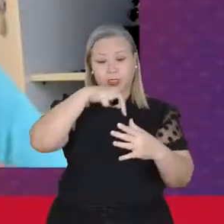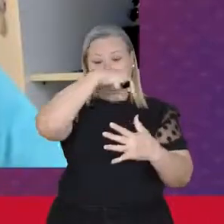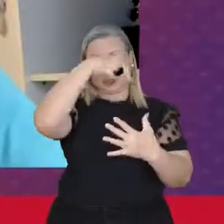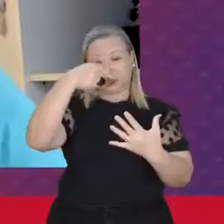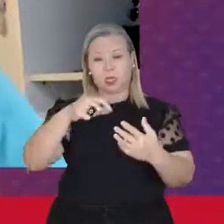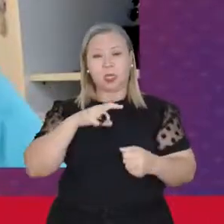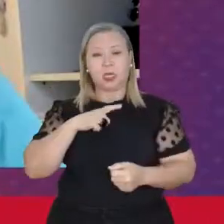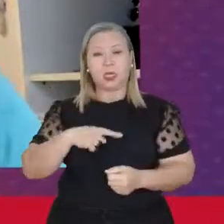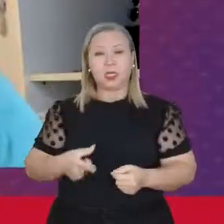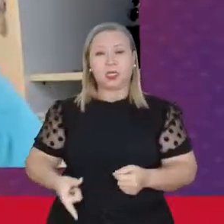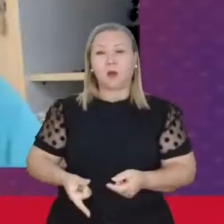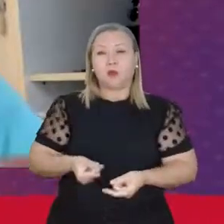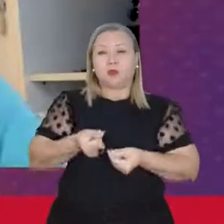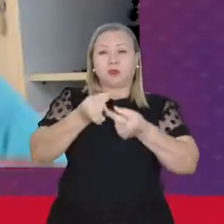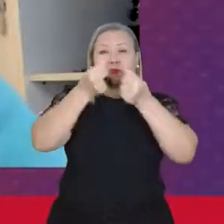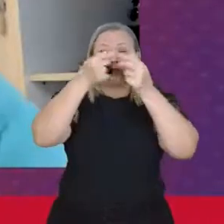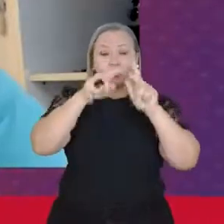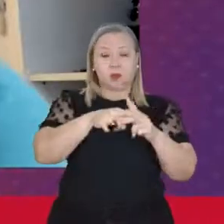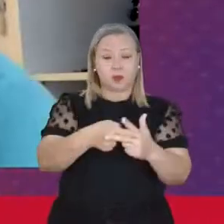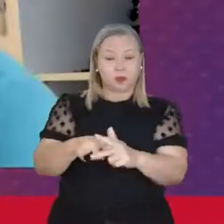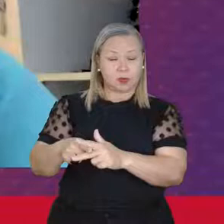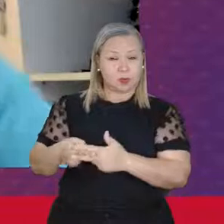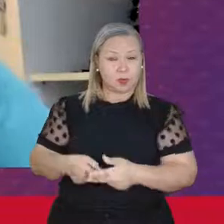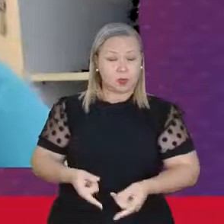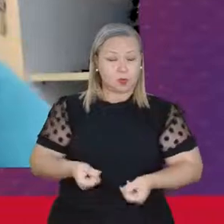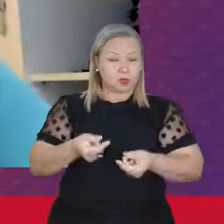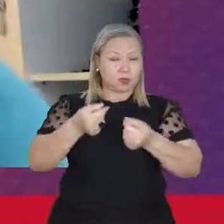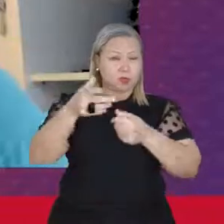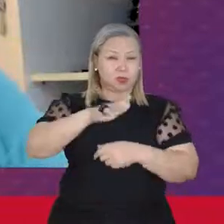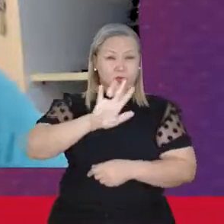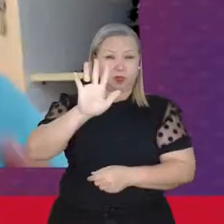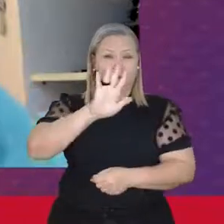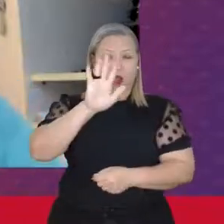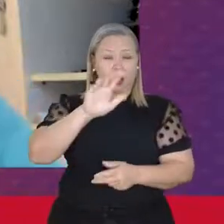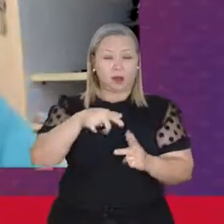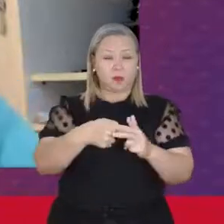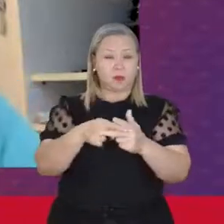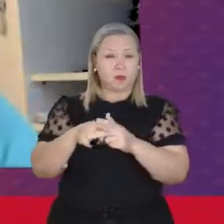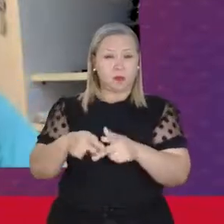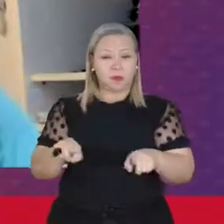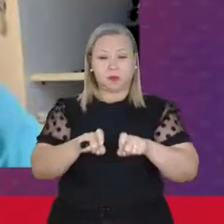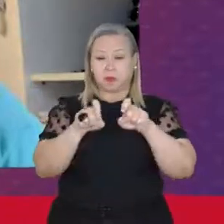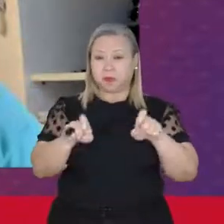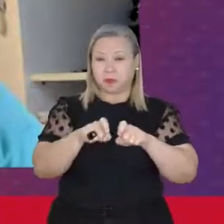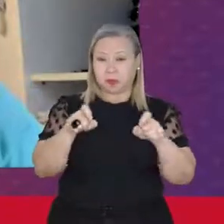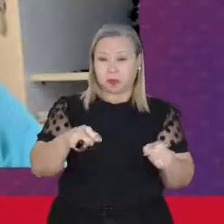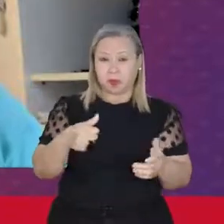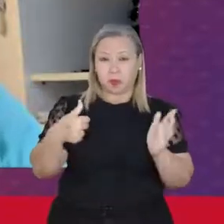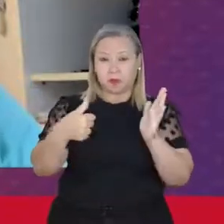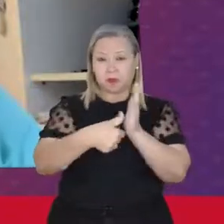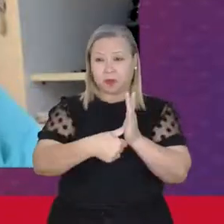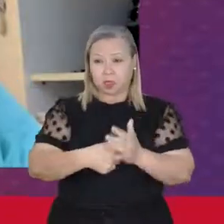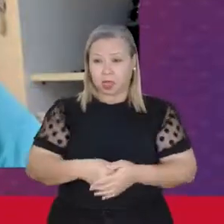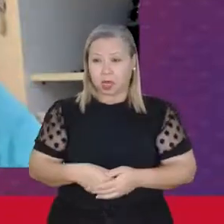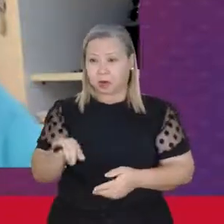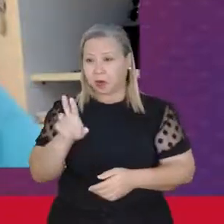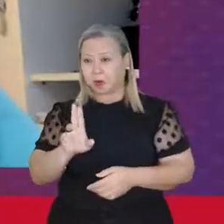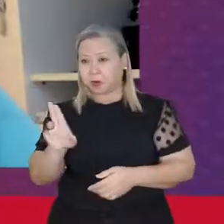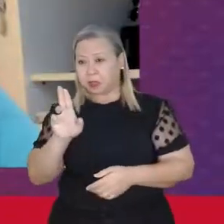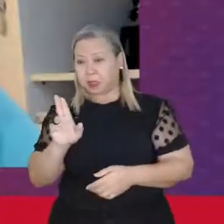né, dos equipamentos e de você manter, né, o equipamento ligado, funcionando, tá, para poder